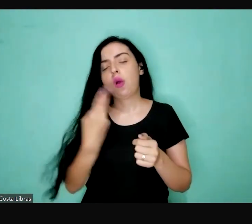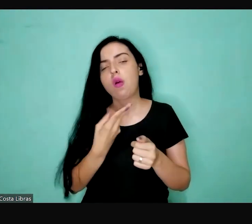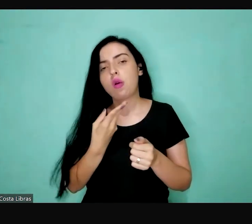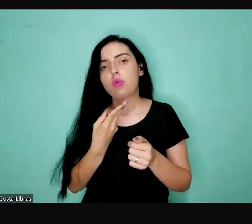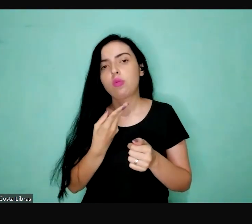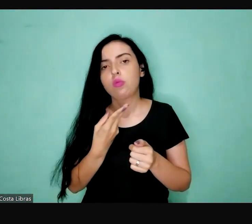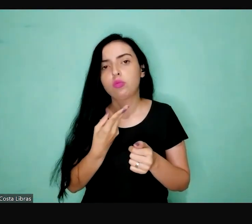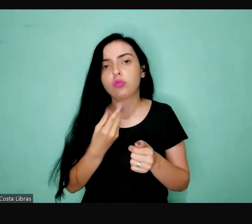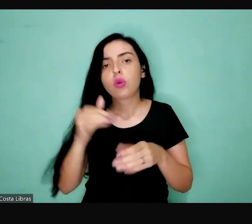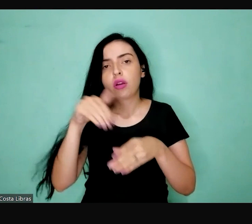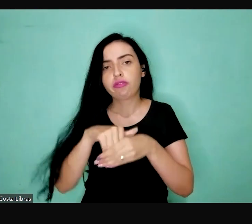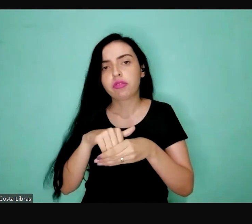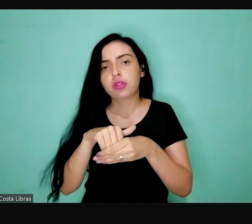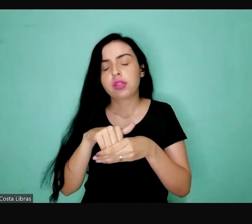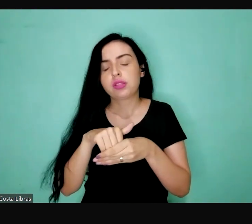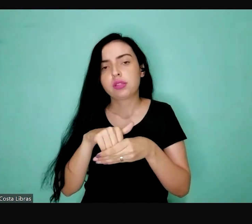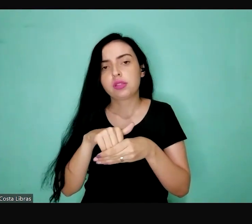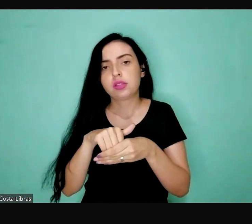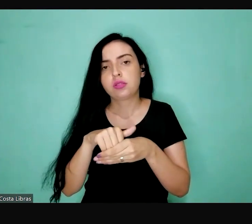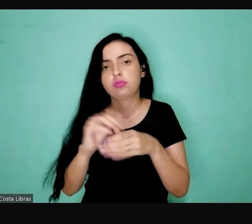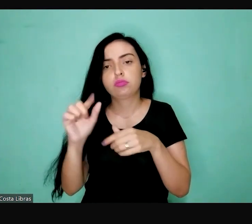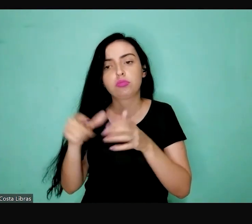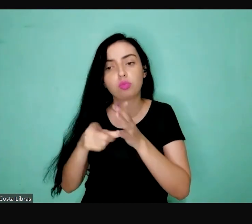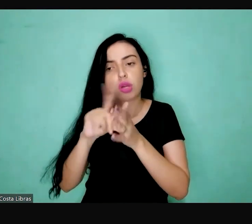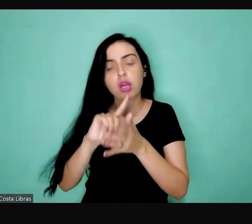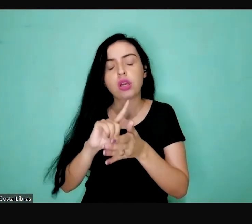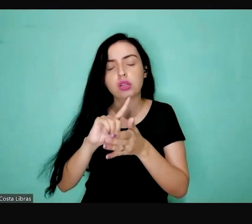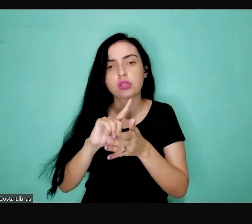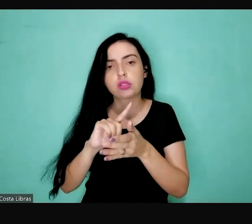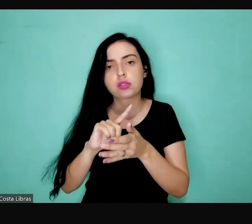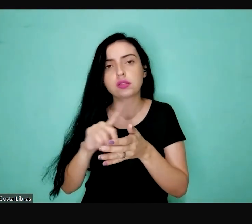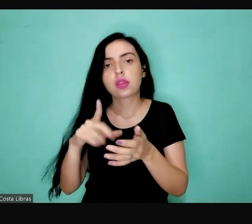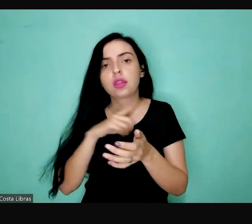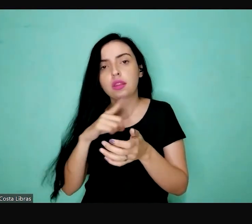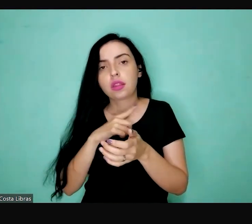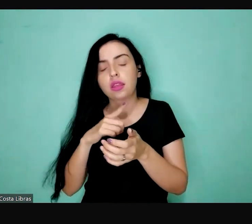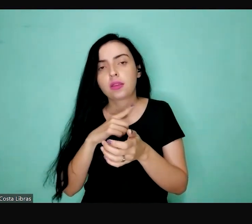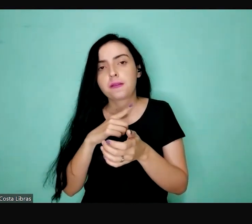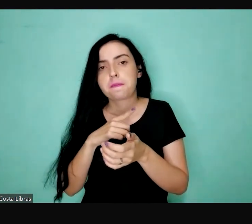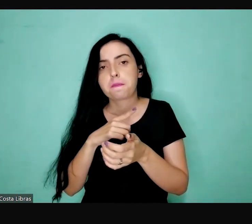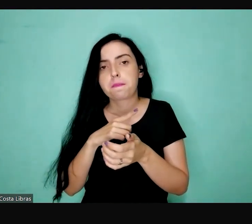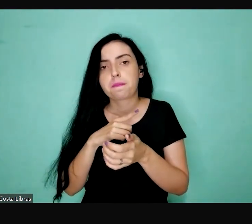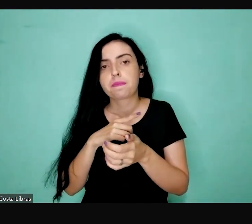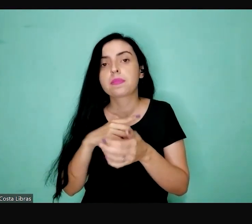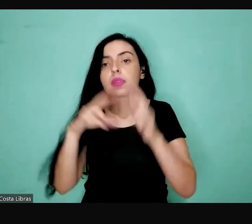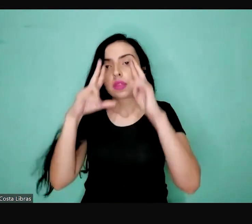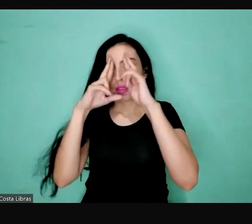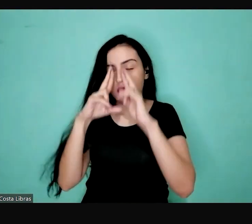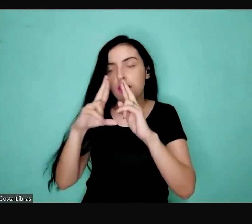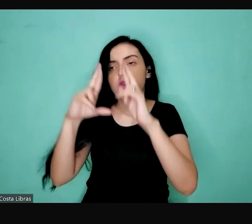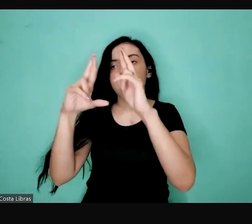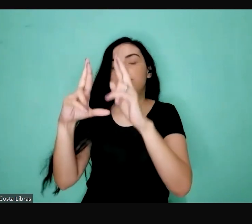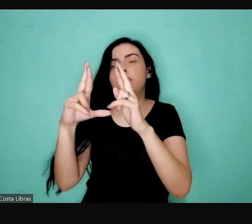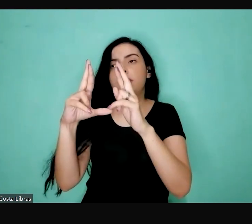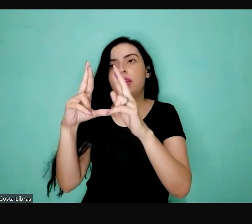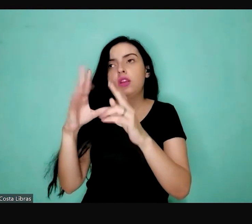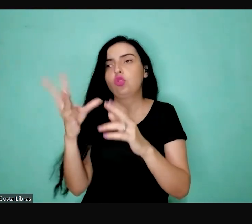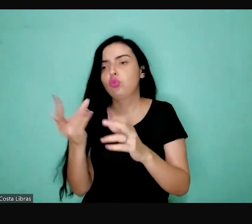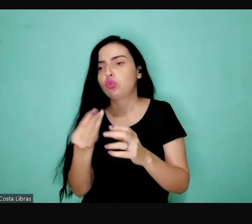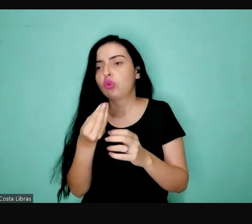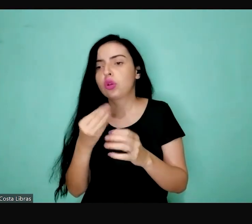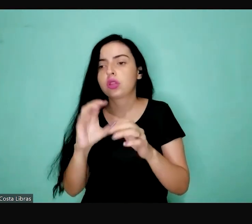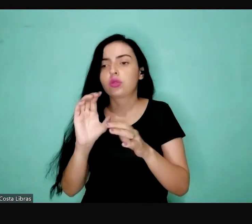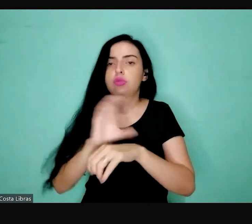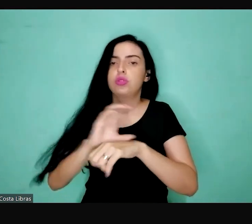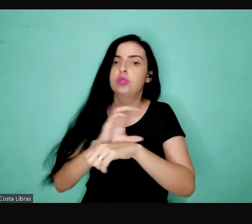alguma decisão anterior tem-se respeitado não toda a Constituição,